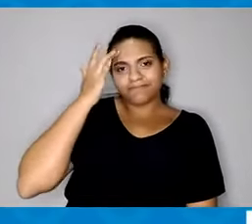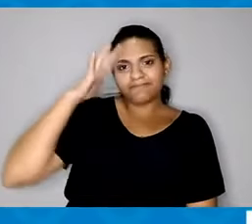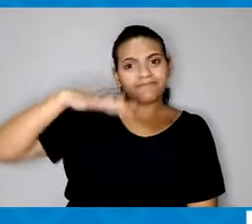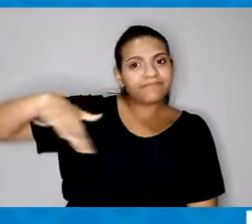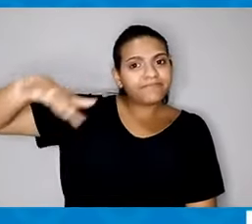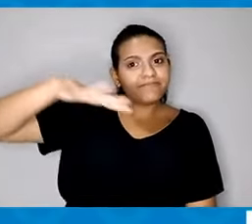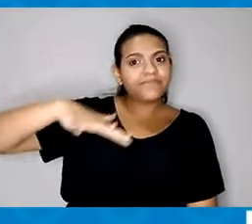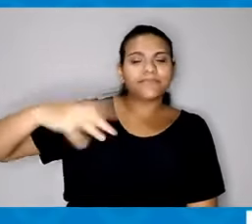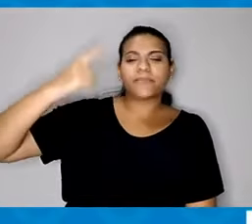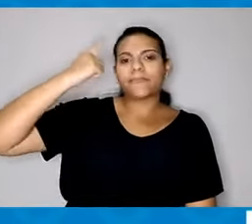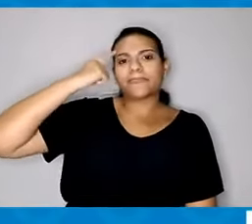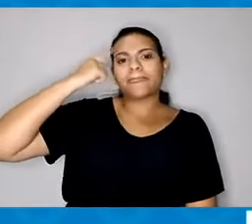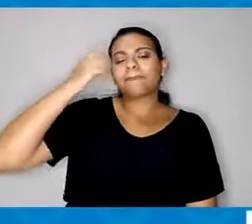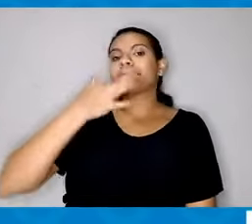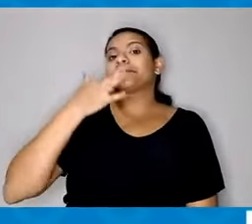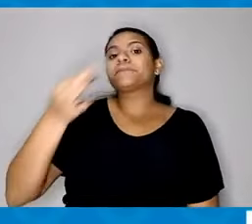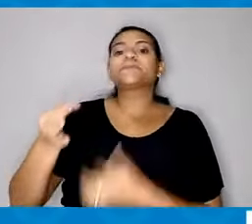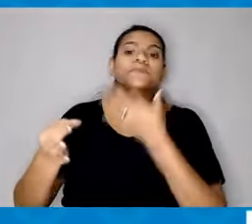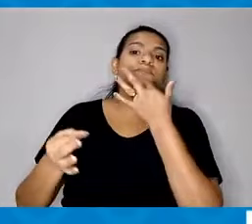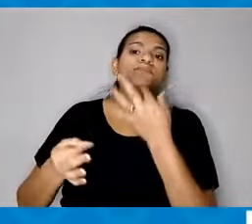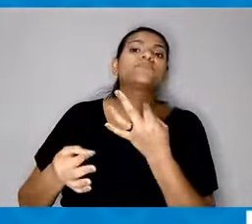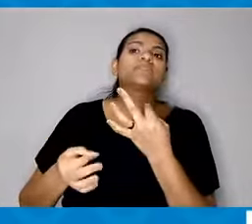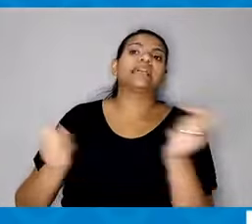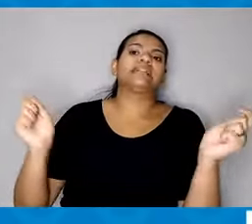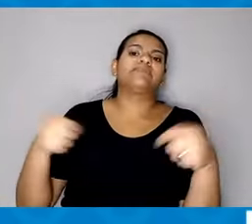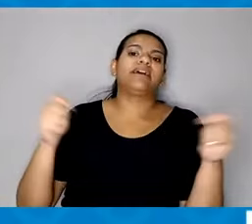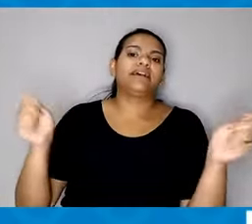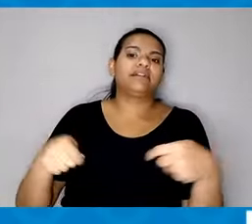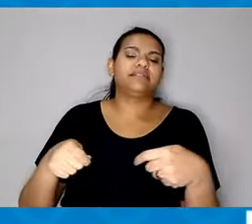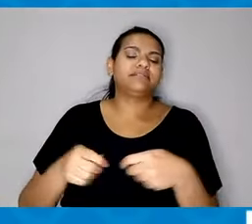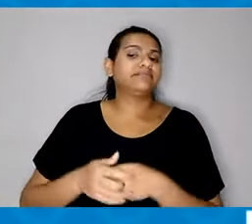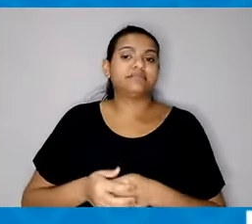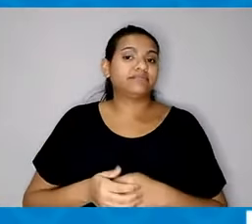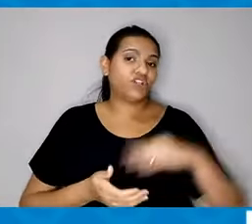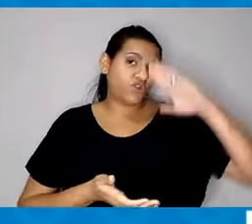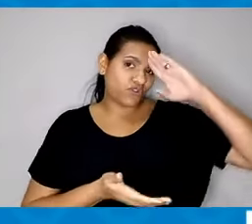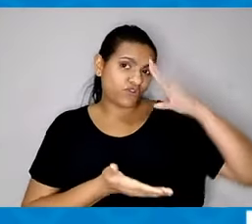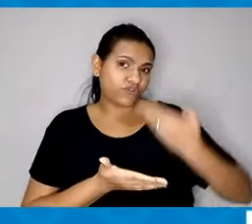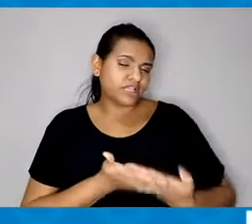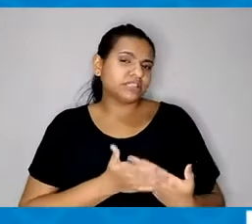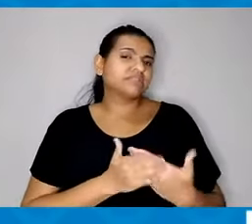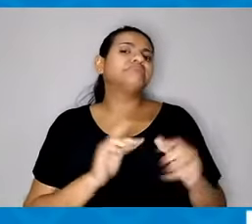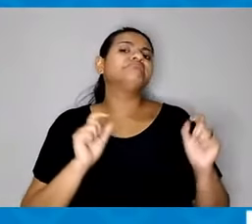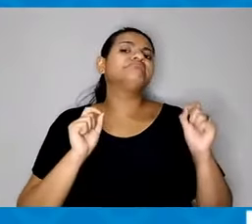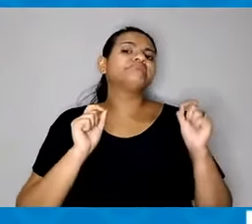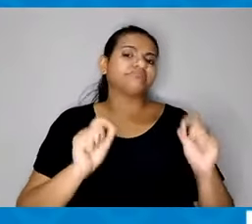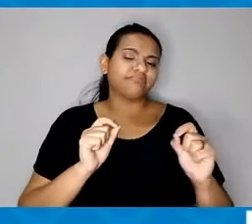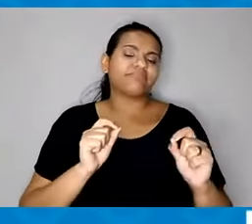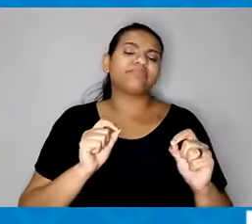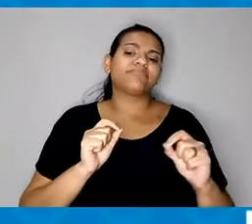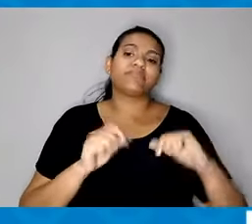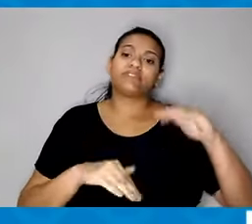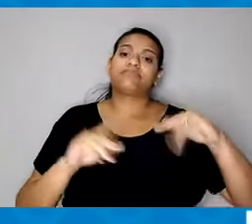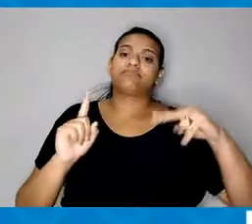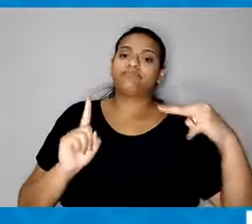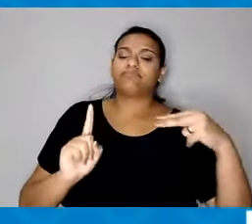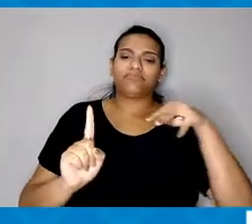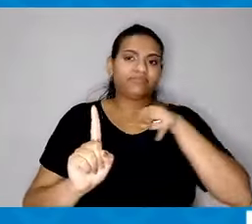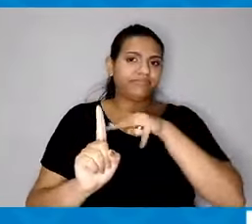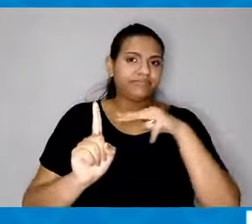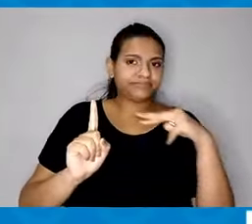opinião vale. A confiança serve justamente para, a partir de um ponto de vista, você